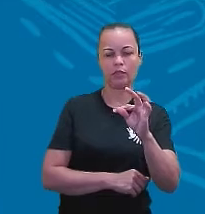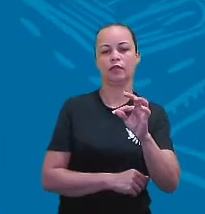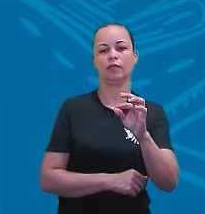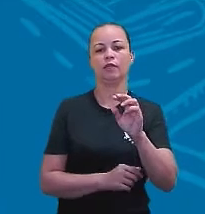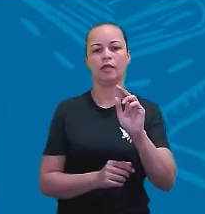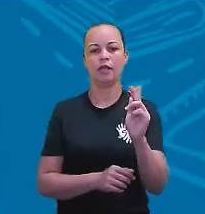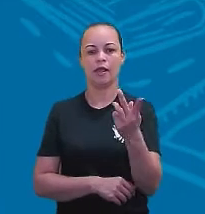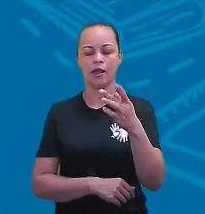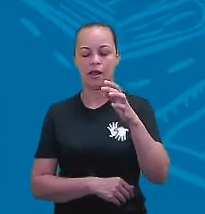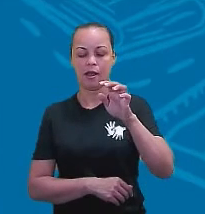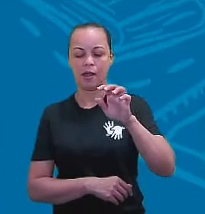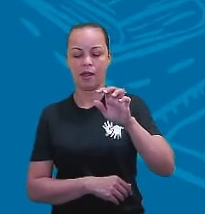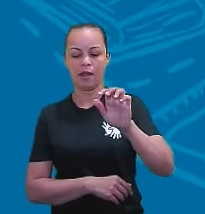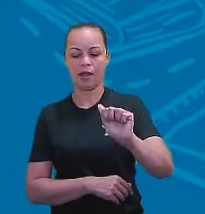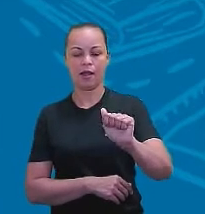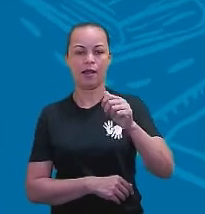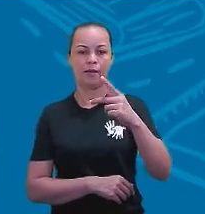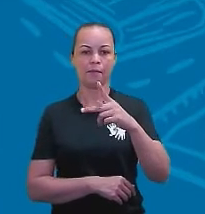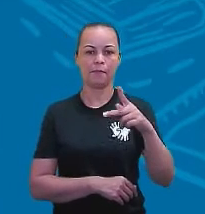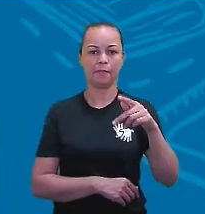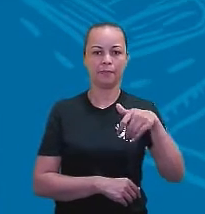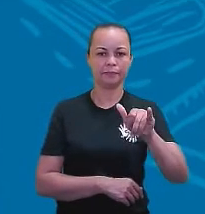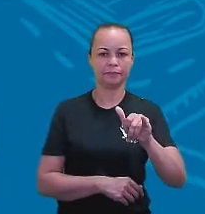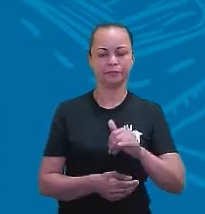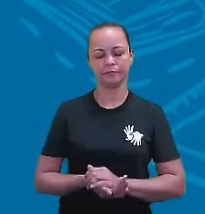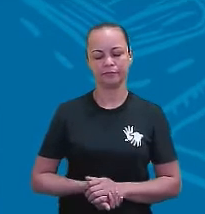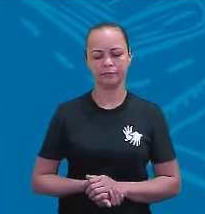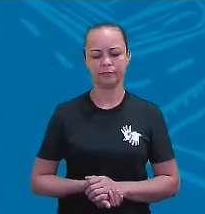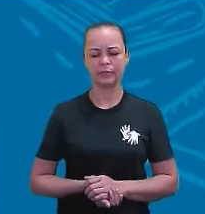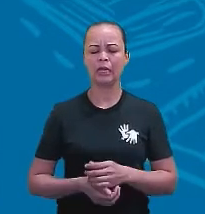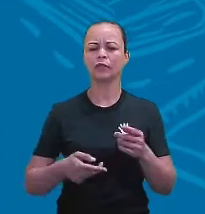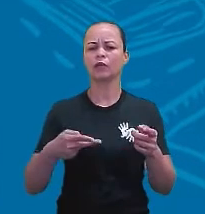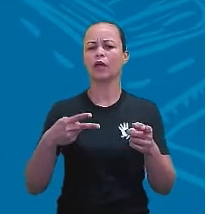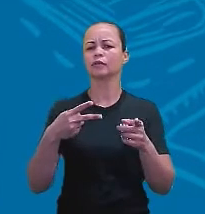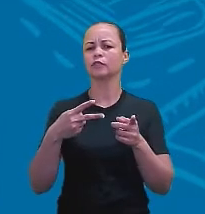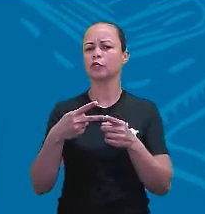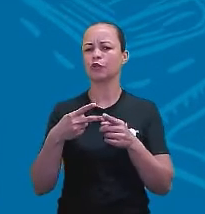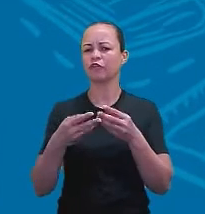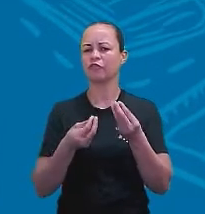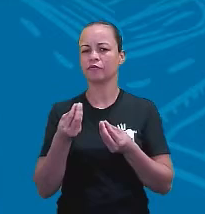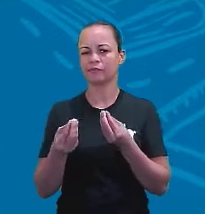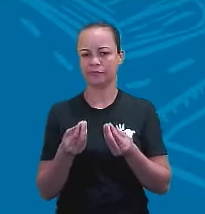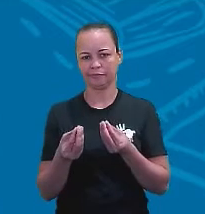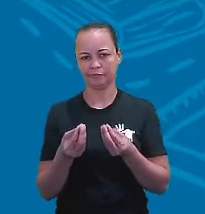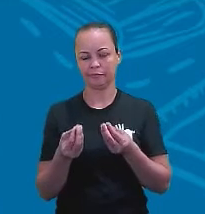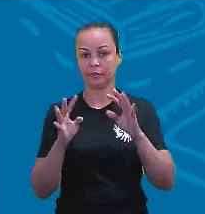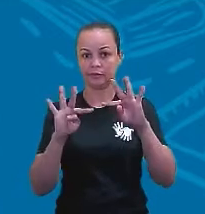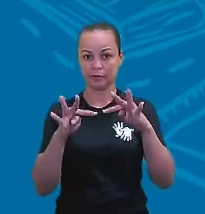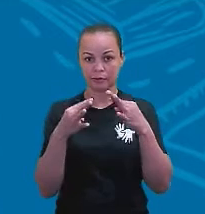falei para vocês. E aí, como é que eu faço nessa segunda forma? Presta bem atenção que você